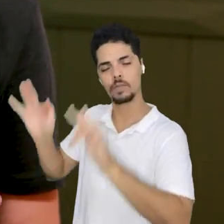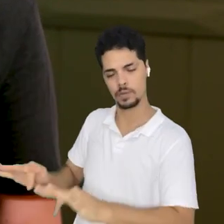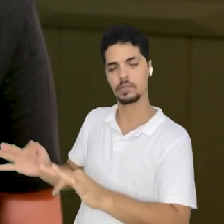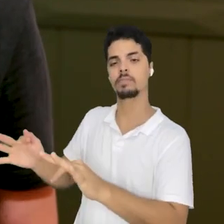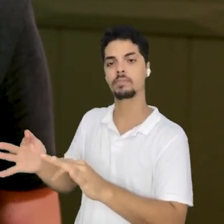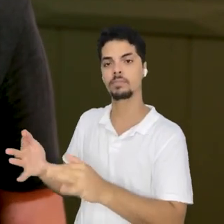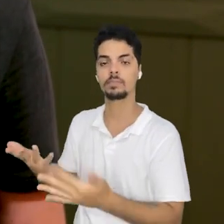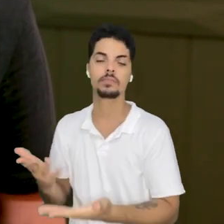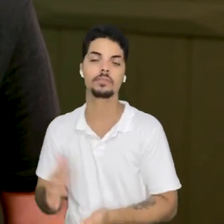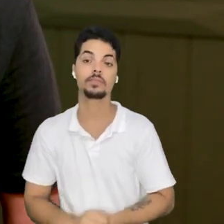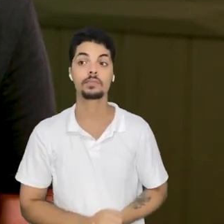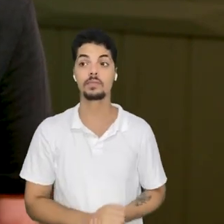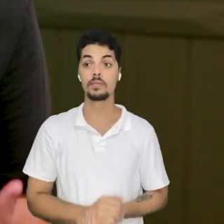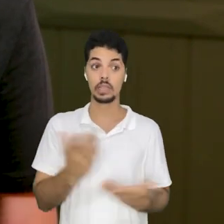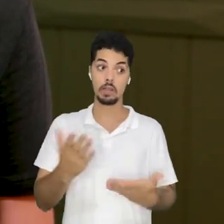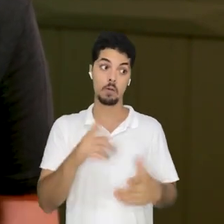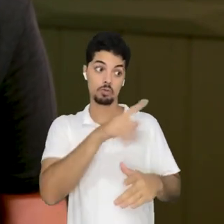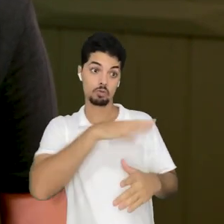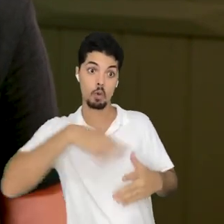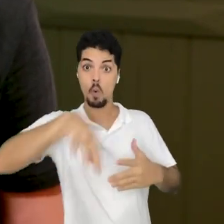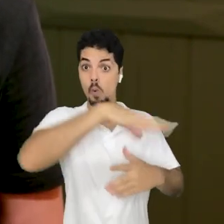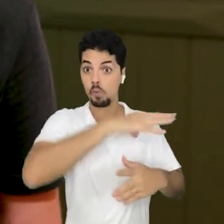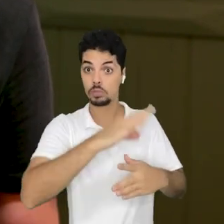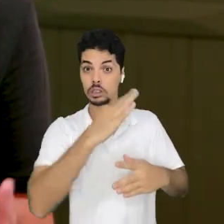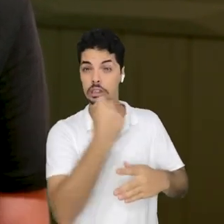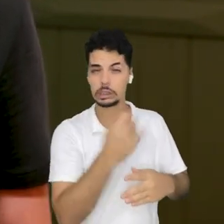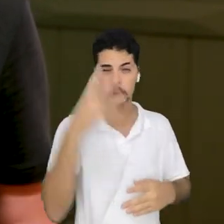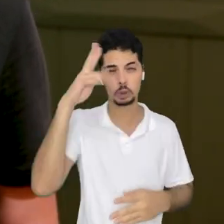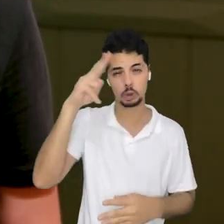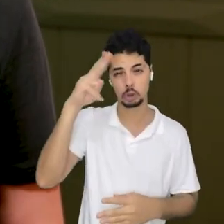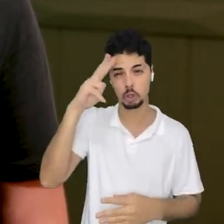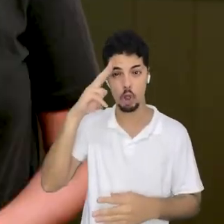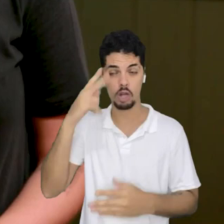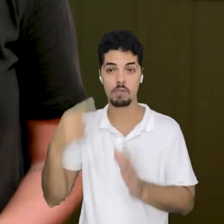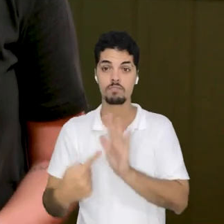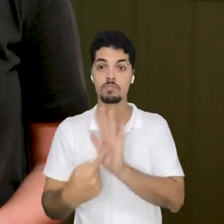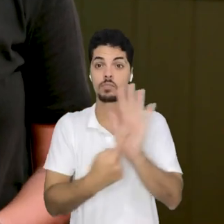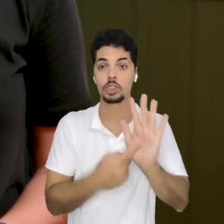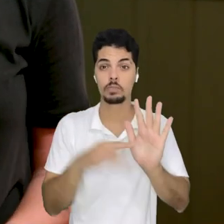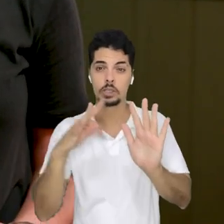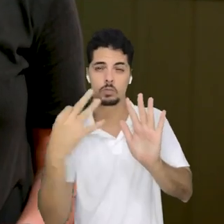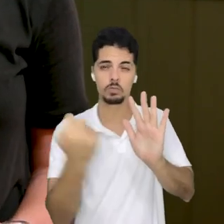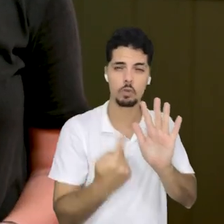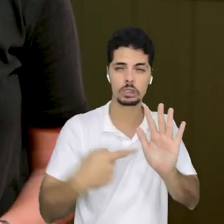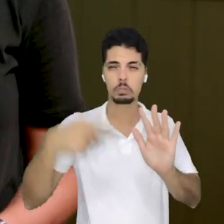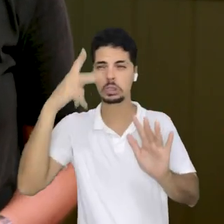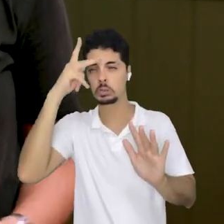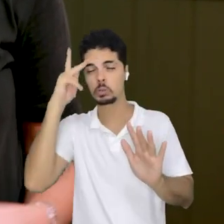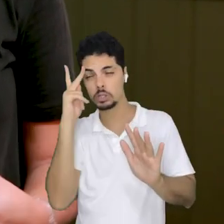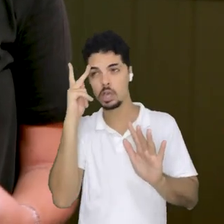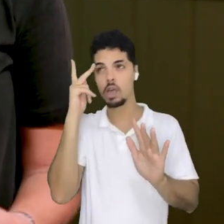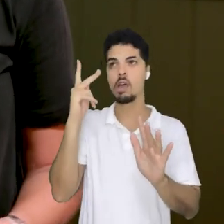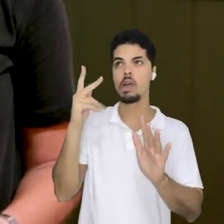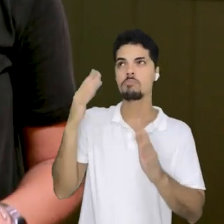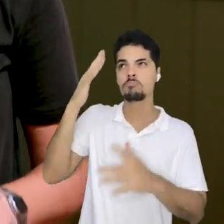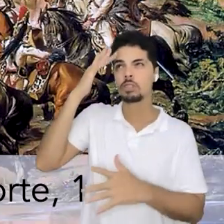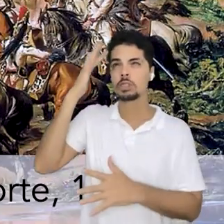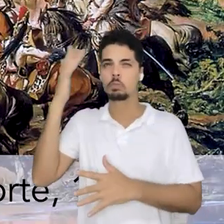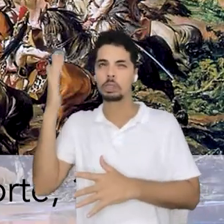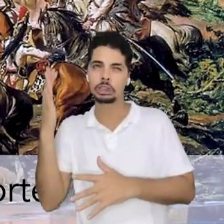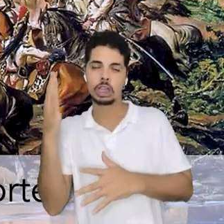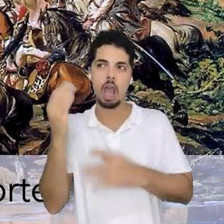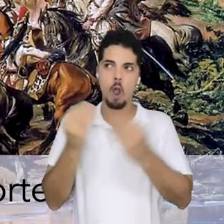que esse fato trouxe ao longo da escrita da história e até das imagens. A gente tem um exemplo muito claro, de novo,